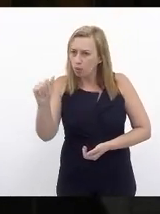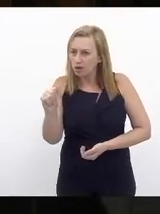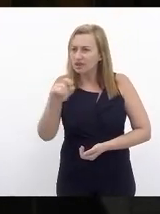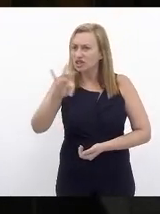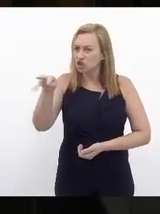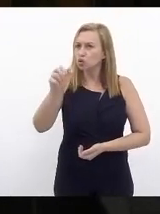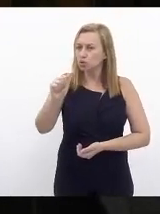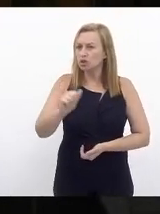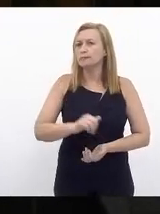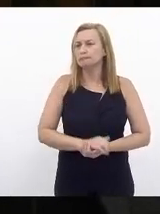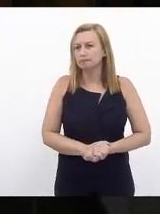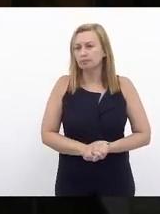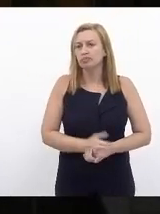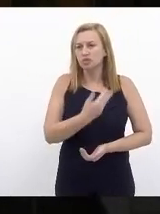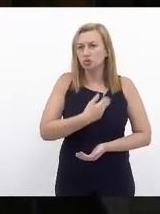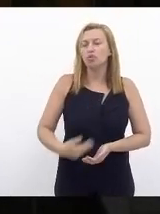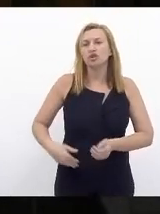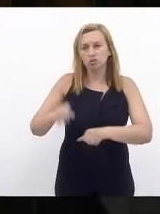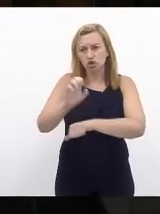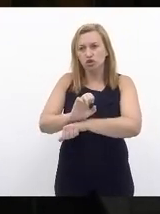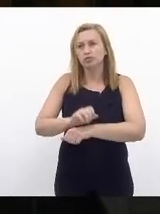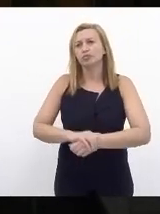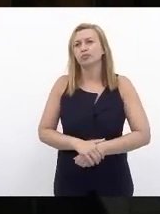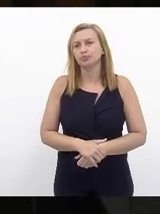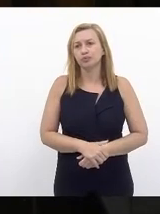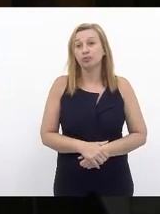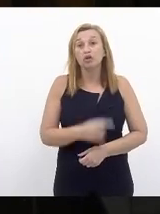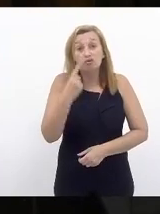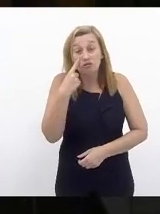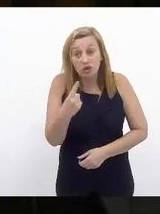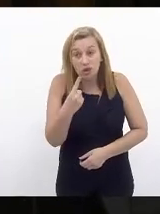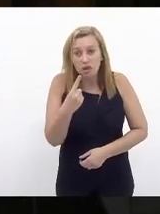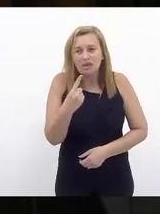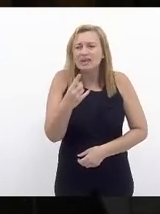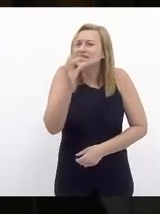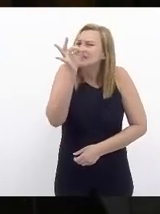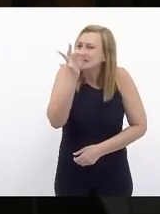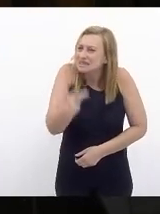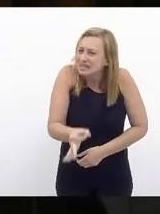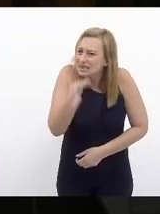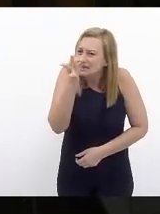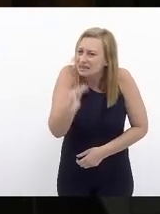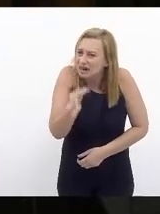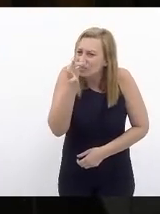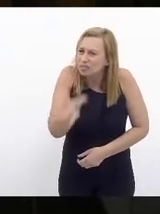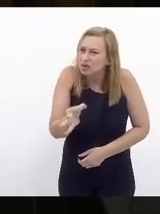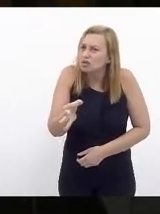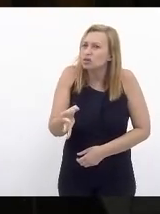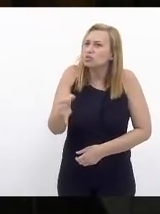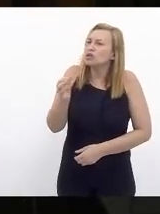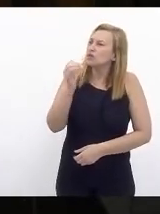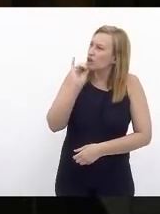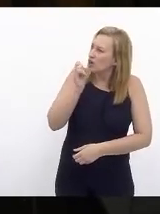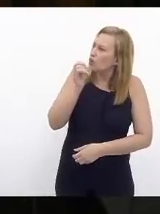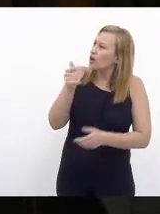Tijuca, do governo do estado, e vi exatamente o que Vossa Excelência acabou de narrar